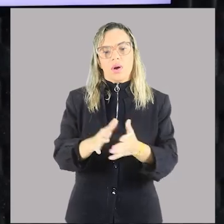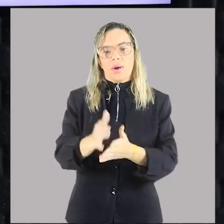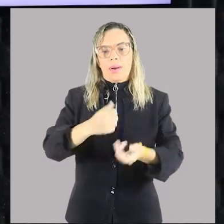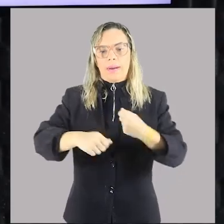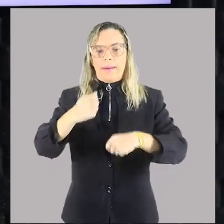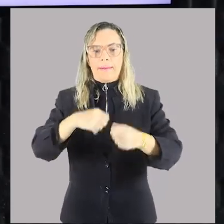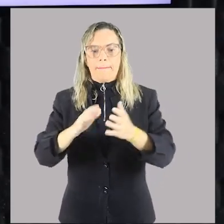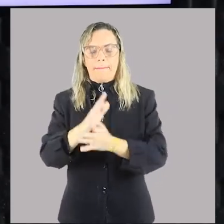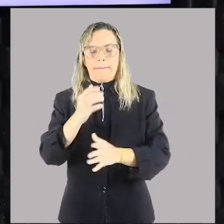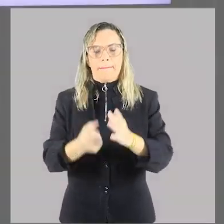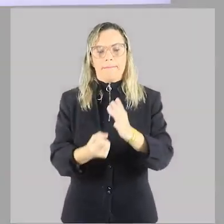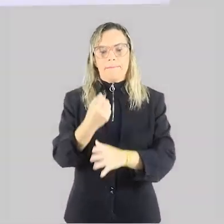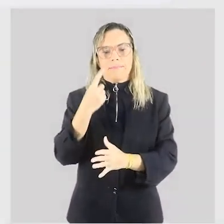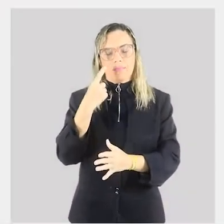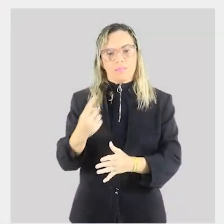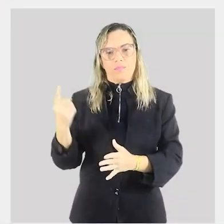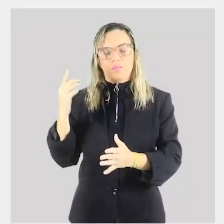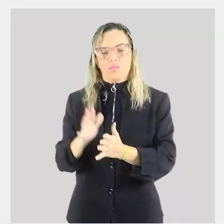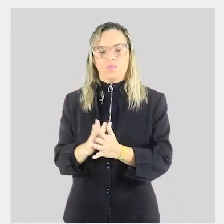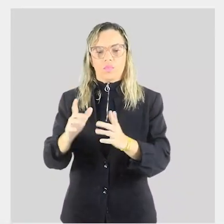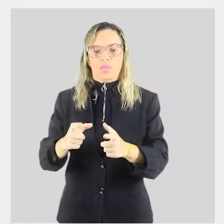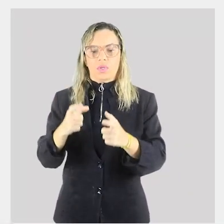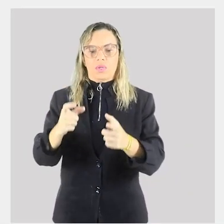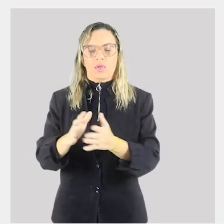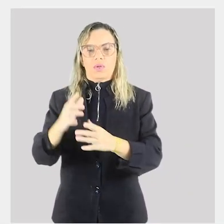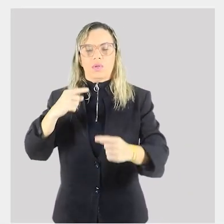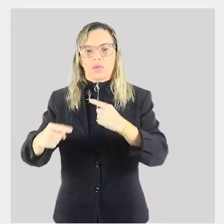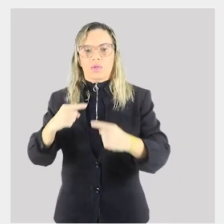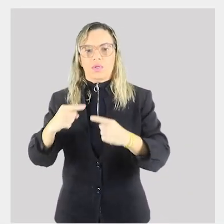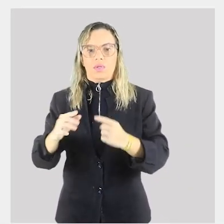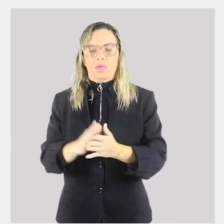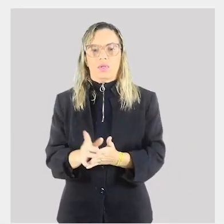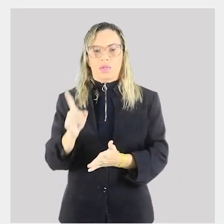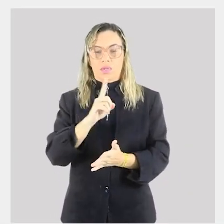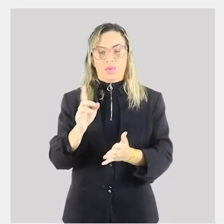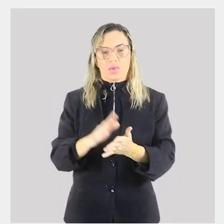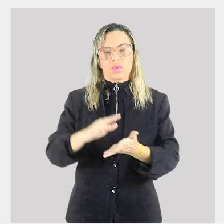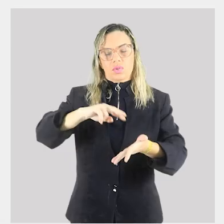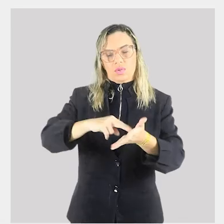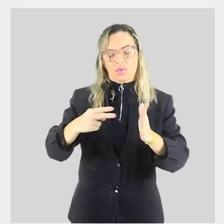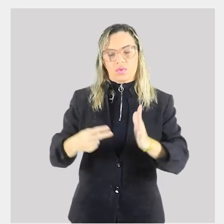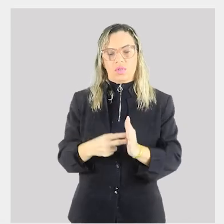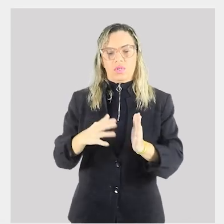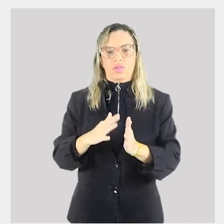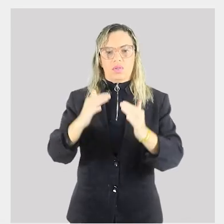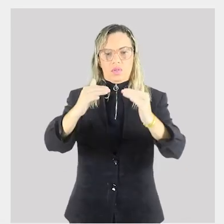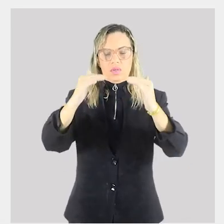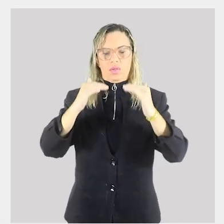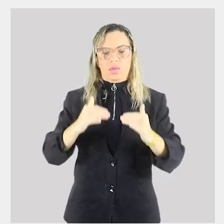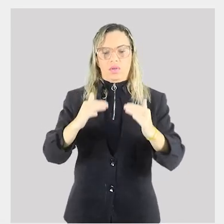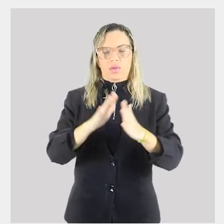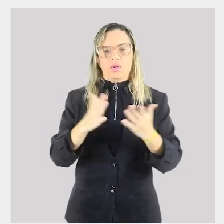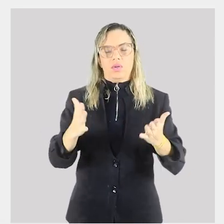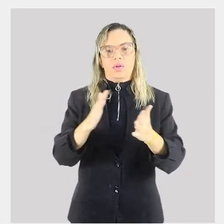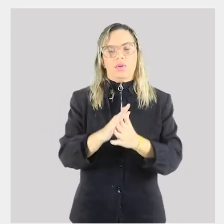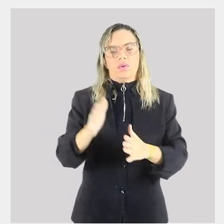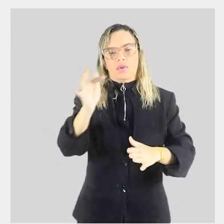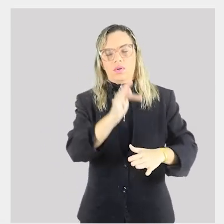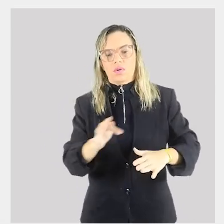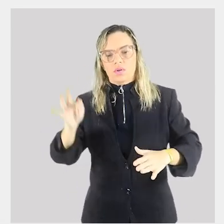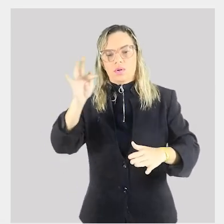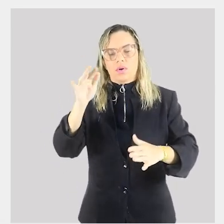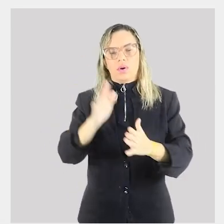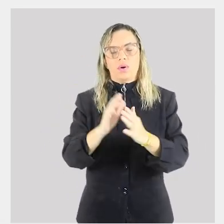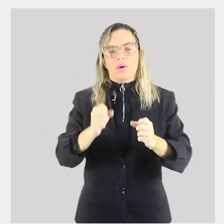criadas pelas entidades políticas, mas isso não significa que elas são subordinadas, certo? Ou seja, a União pode criar autarquias,